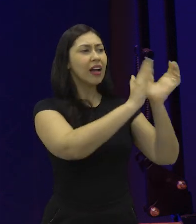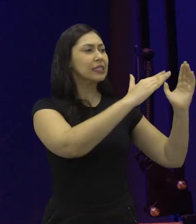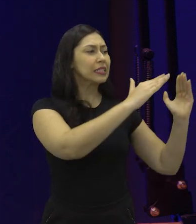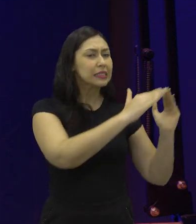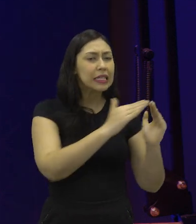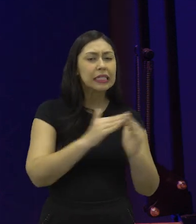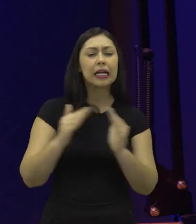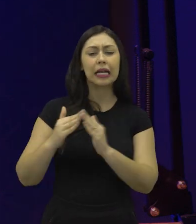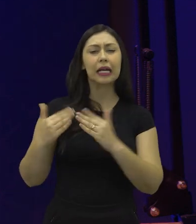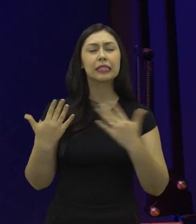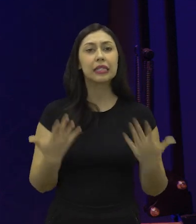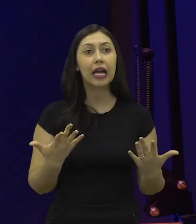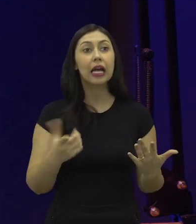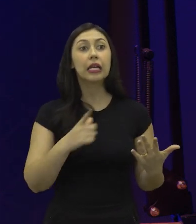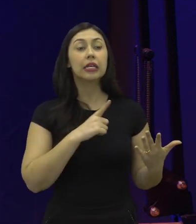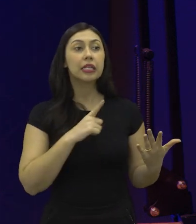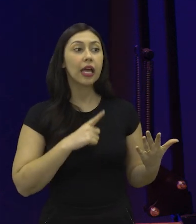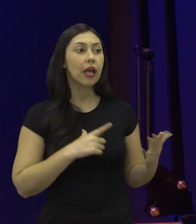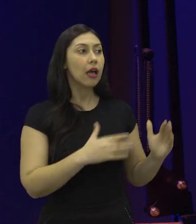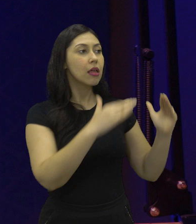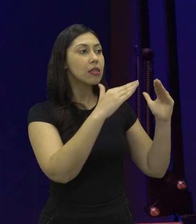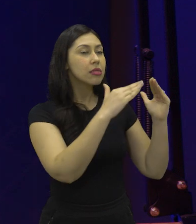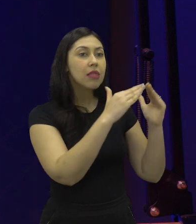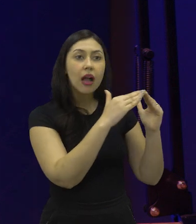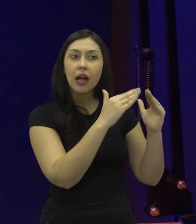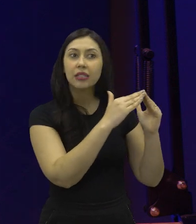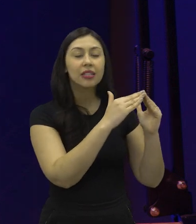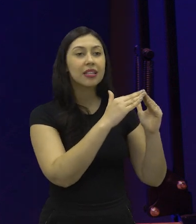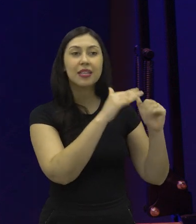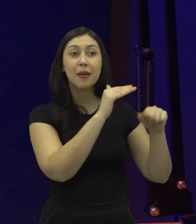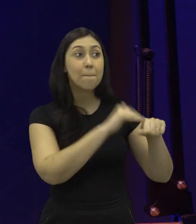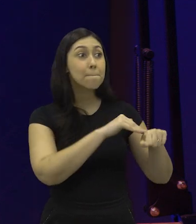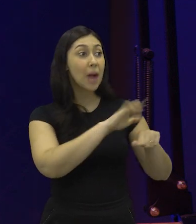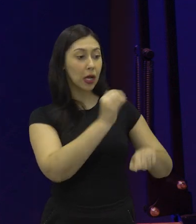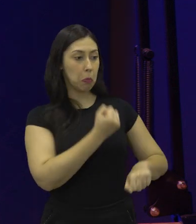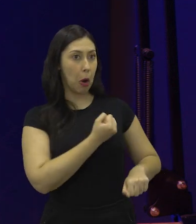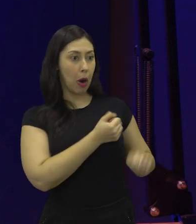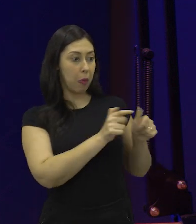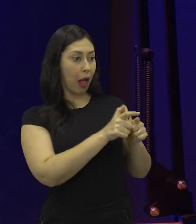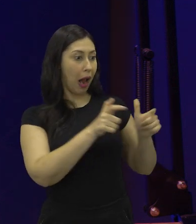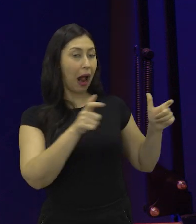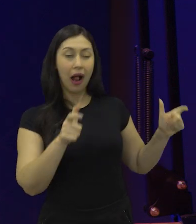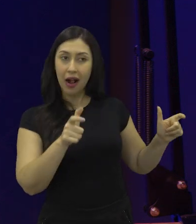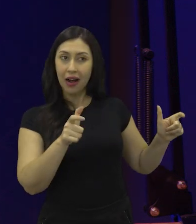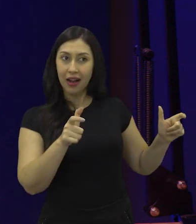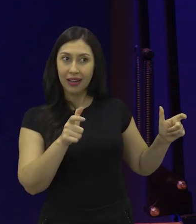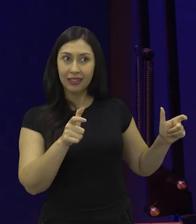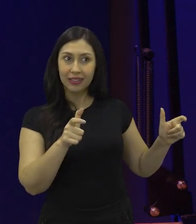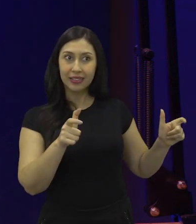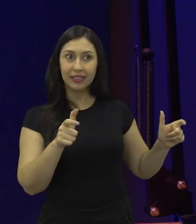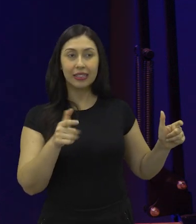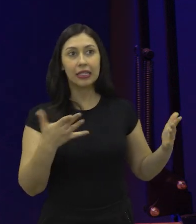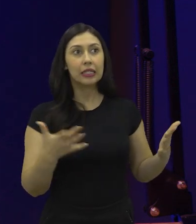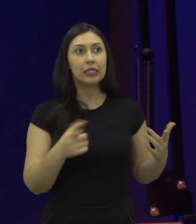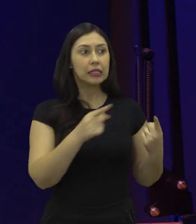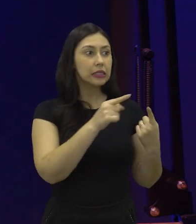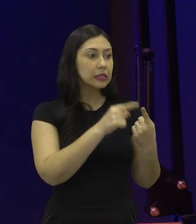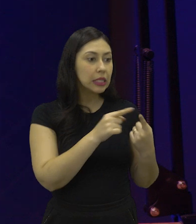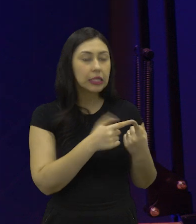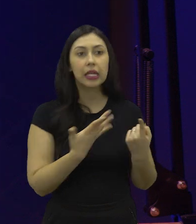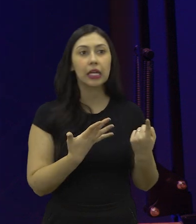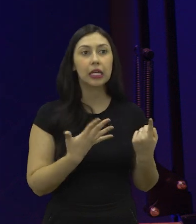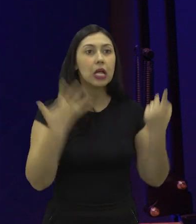das Casas, né, que é a taça que vai para a casa que mais fez pontuações, né, naquele ano, né, as casas, né,